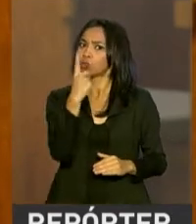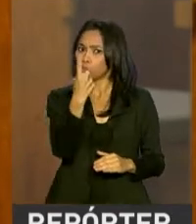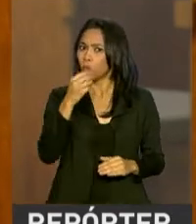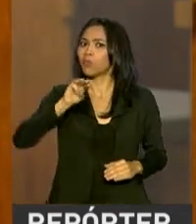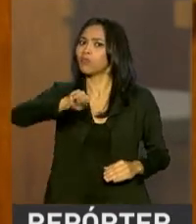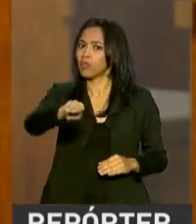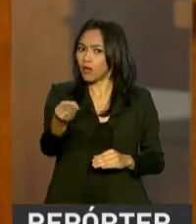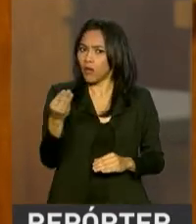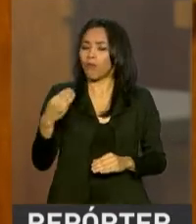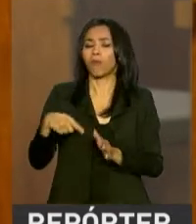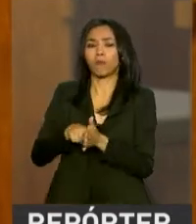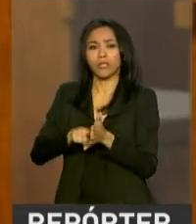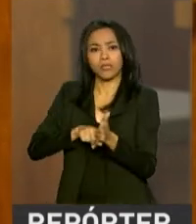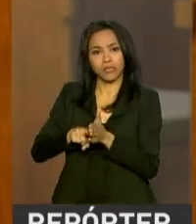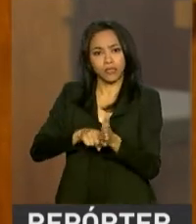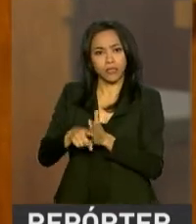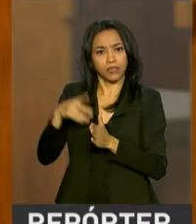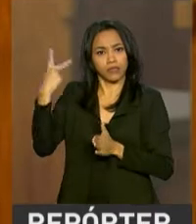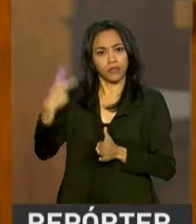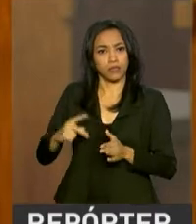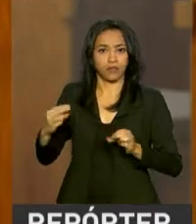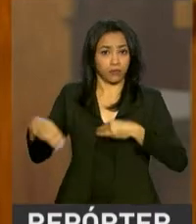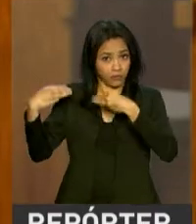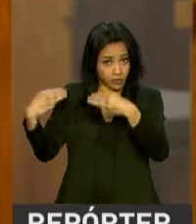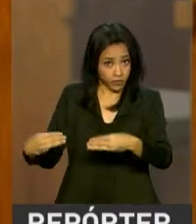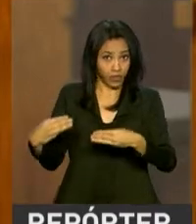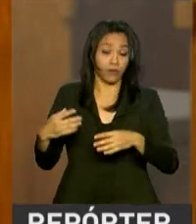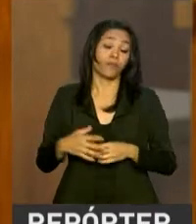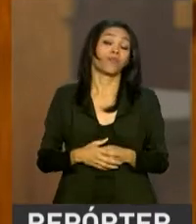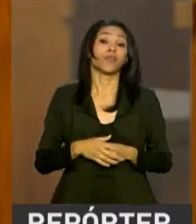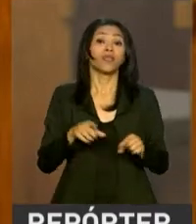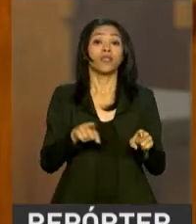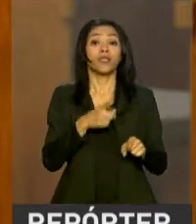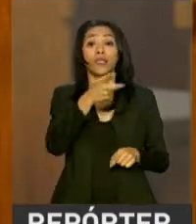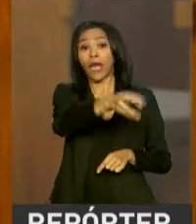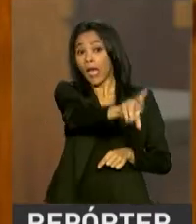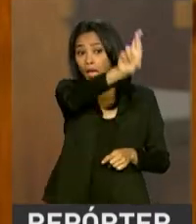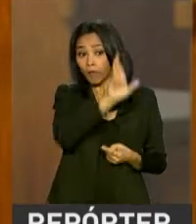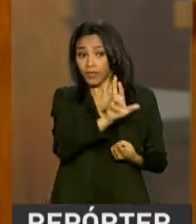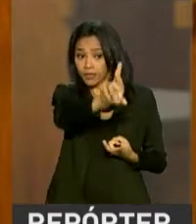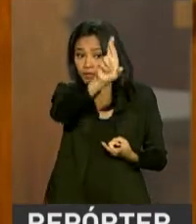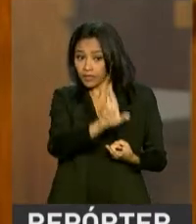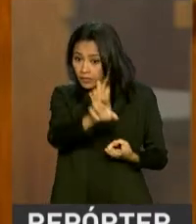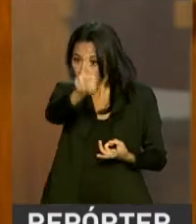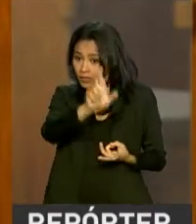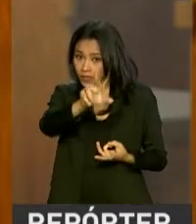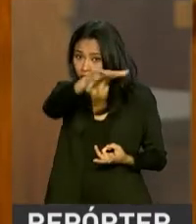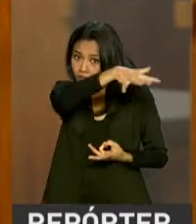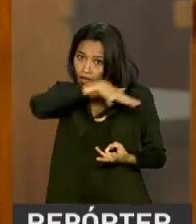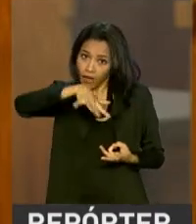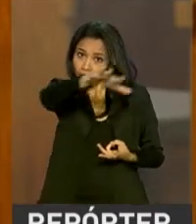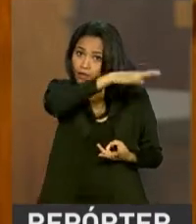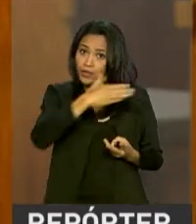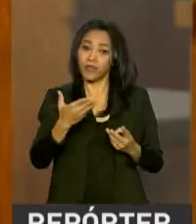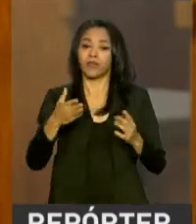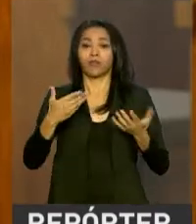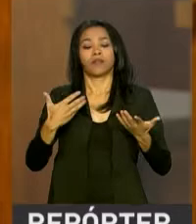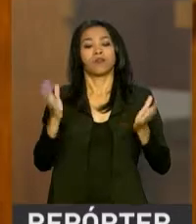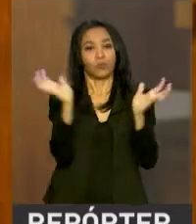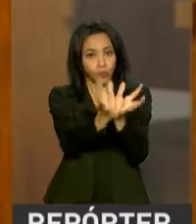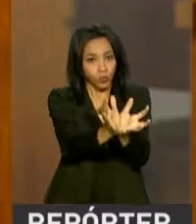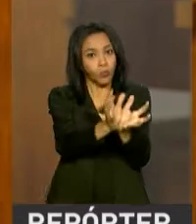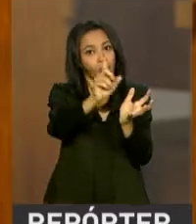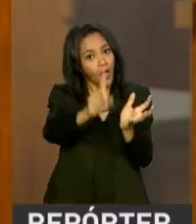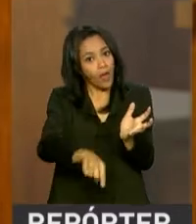do ministério do meio ambiente e segundo representantes das populações extrativistas o plano é uma demanda